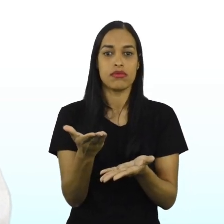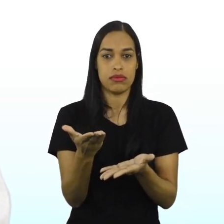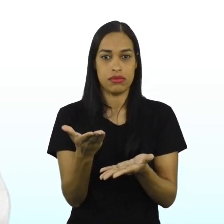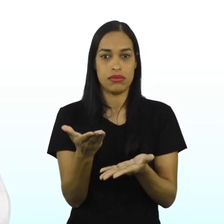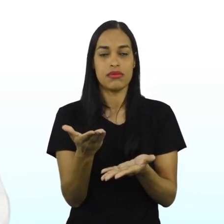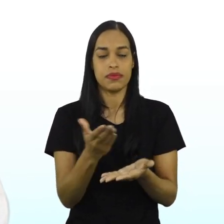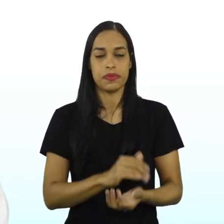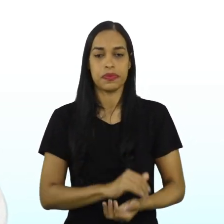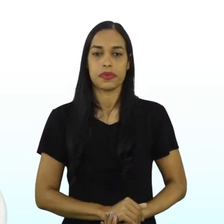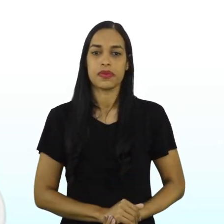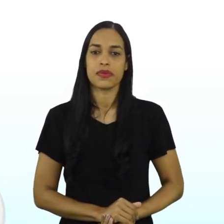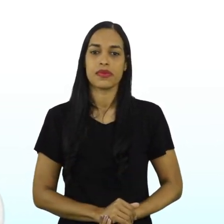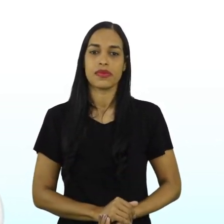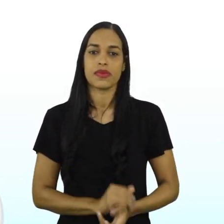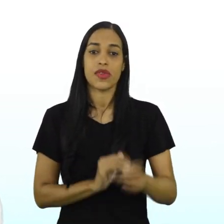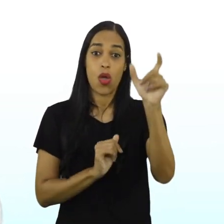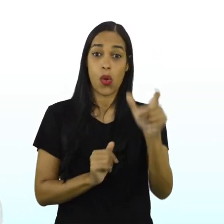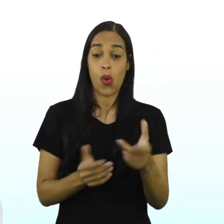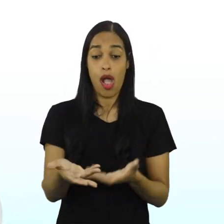Ele